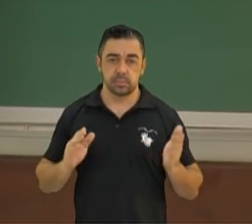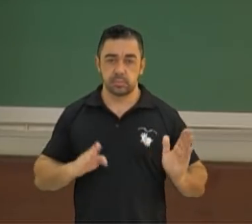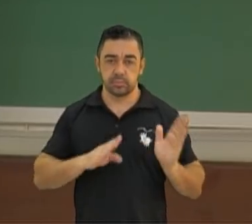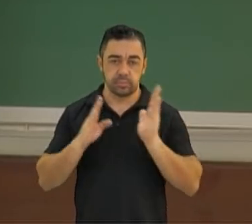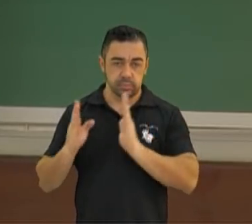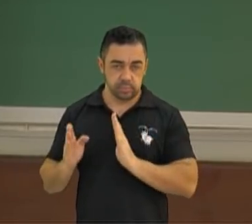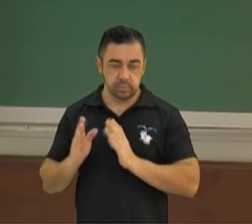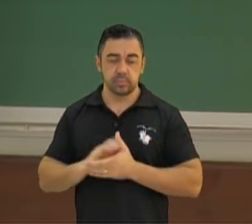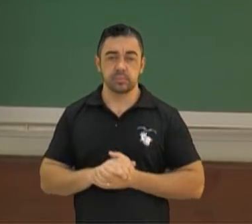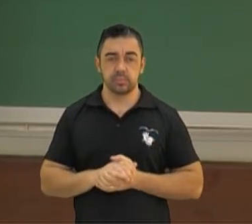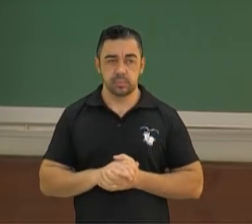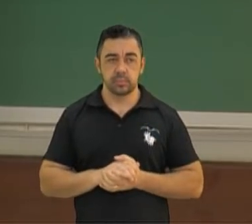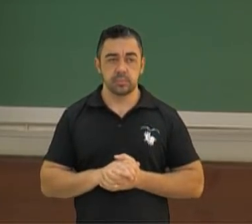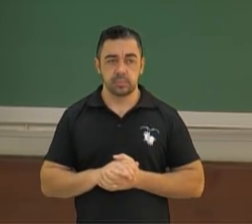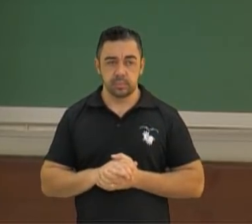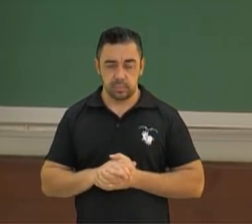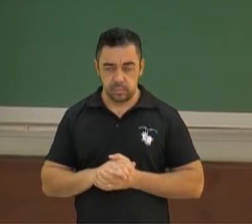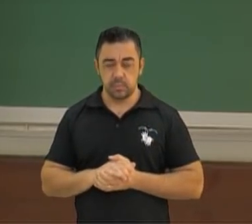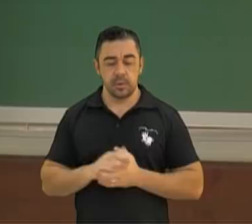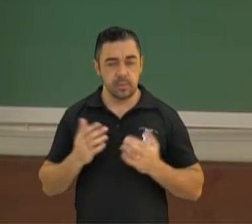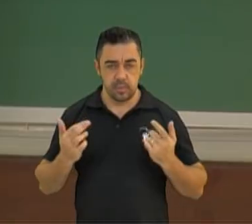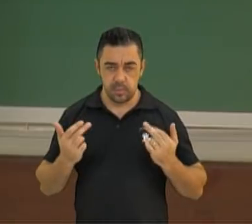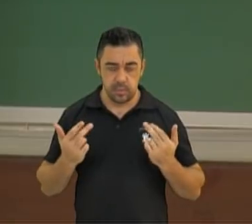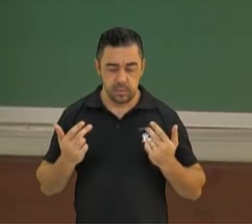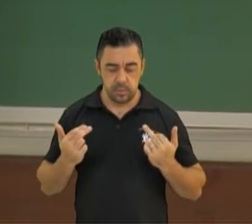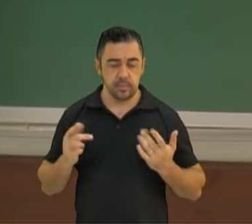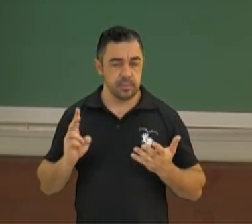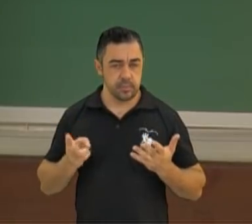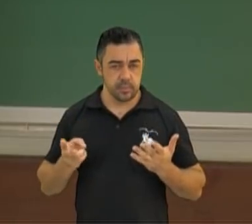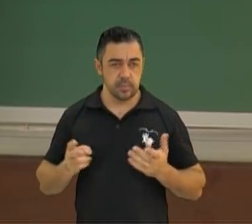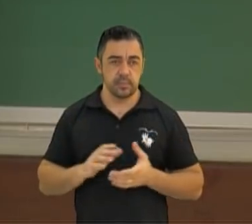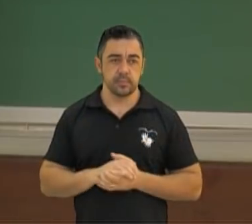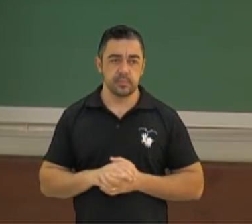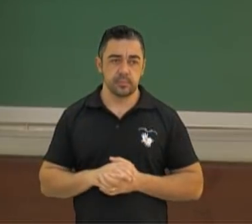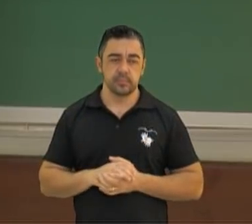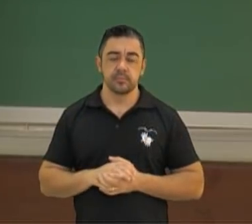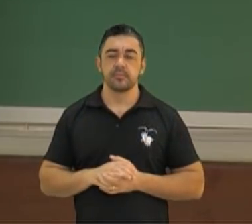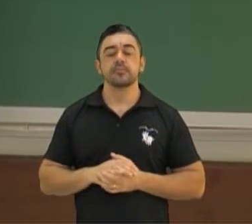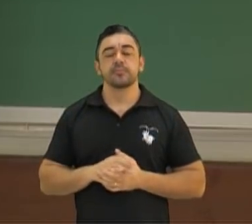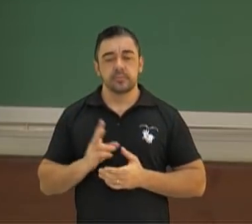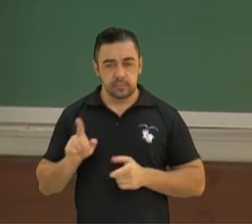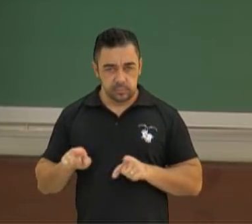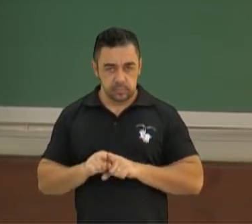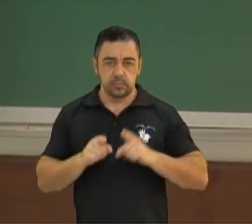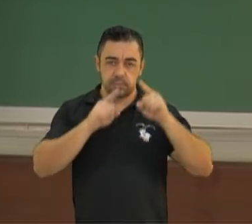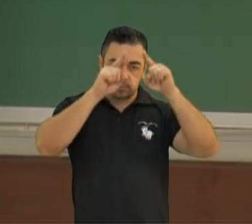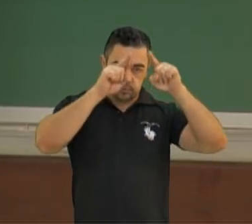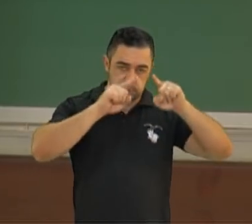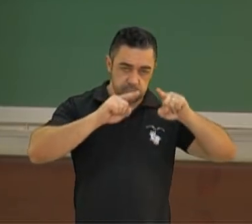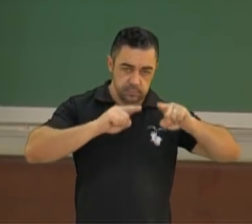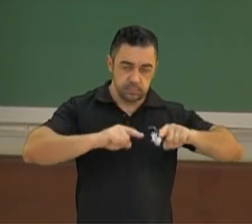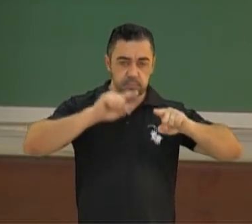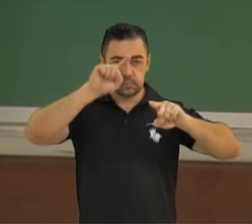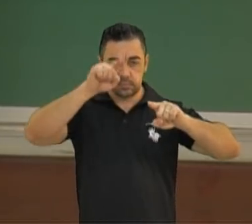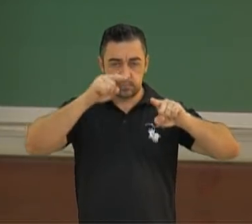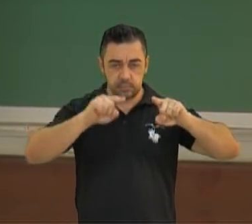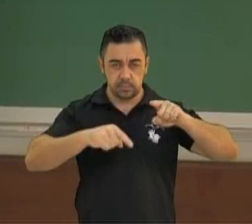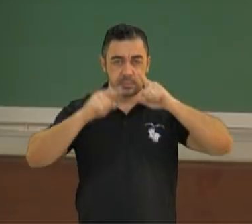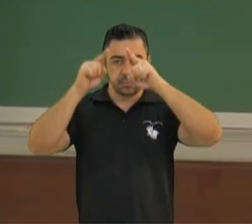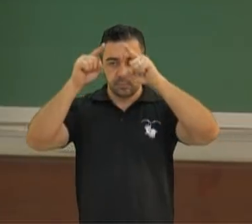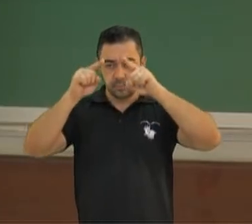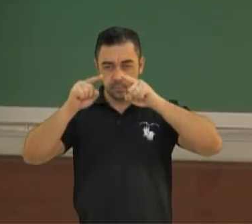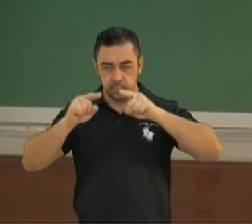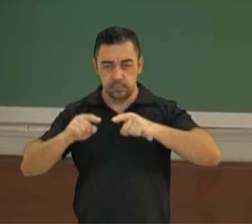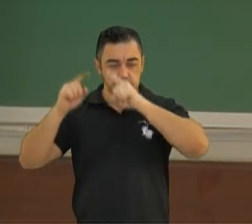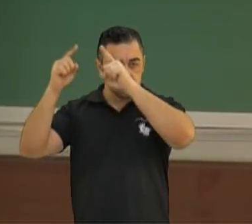apenas para subtração e faço o mesmo procedimento. Coloco casa embaixo de casa, vírgula embaixo de vírgula,